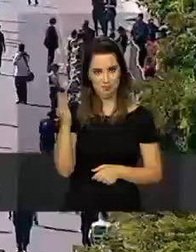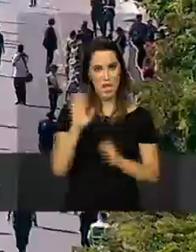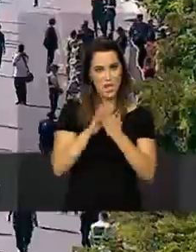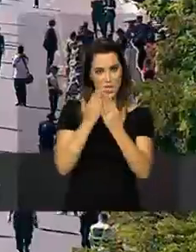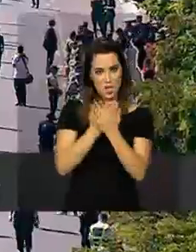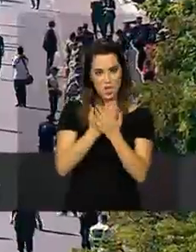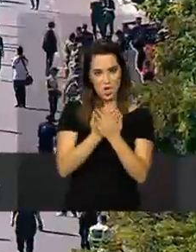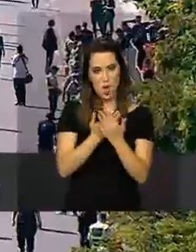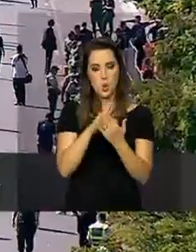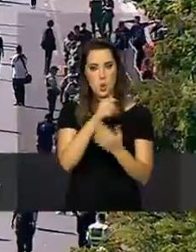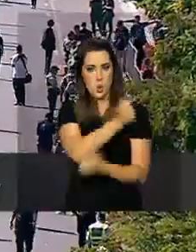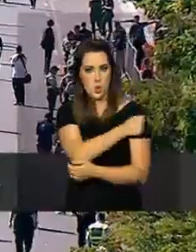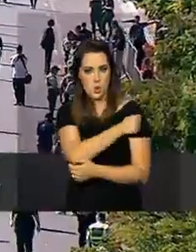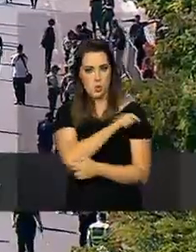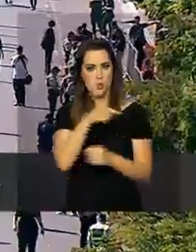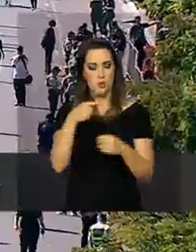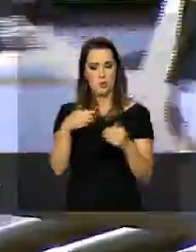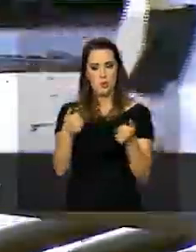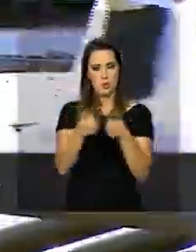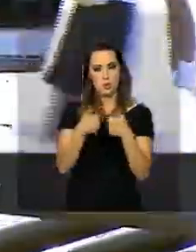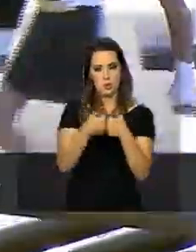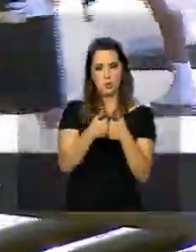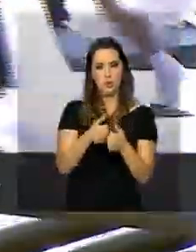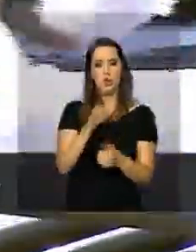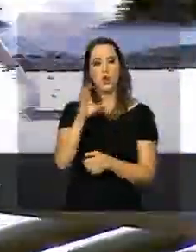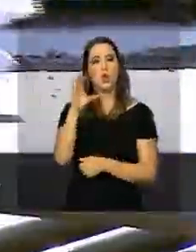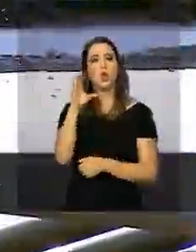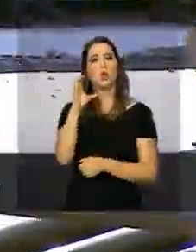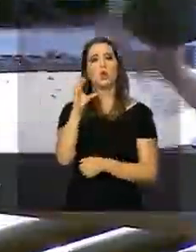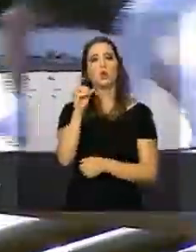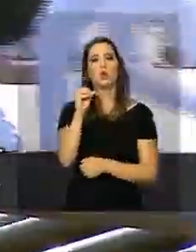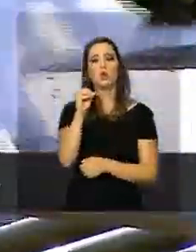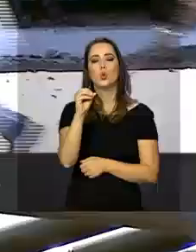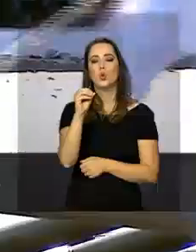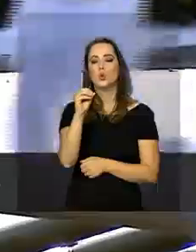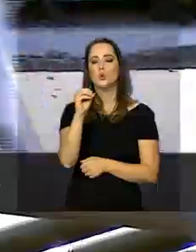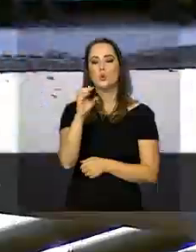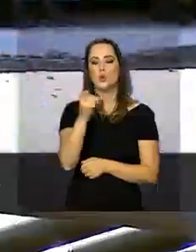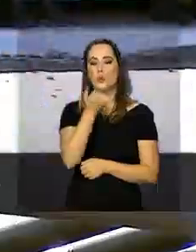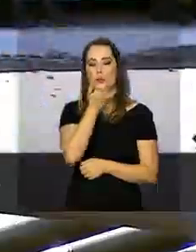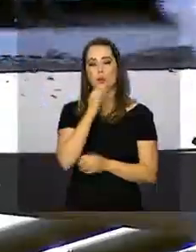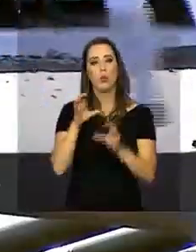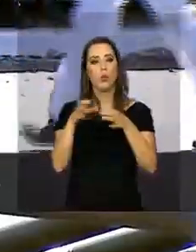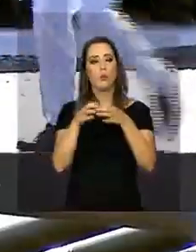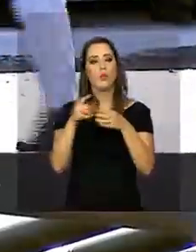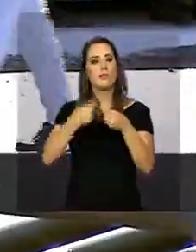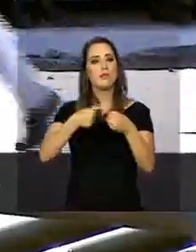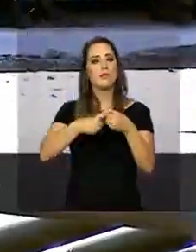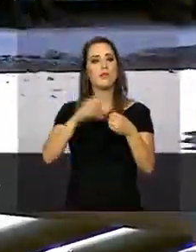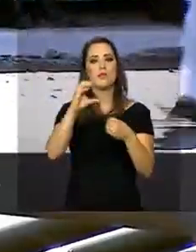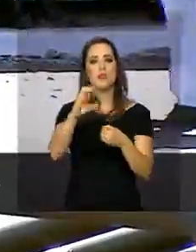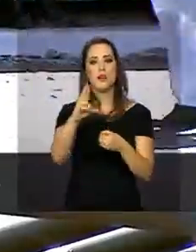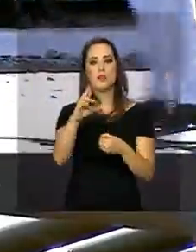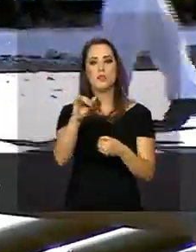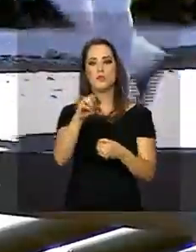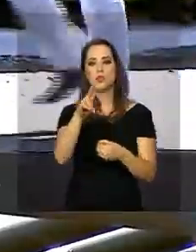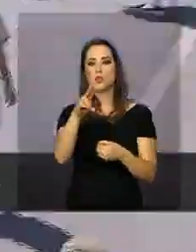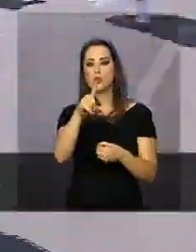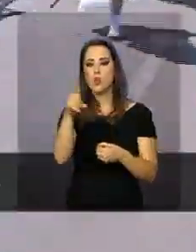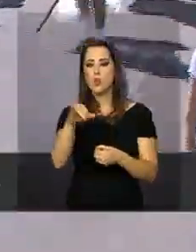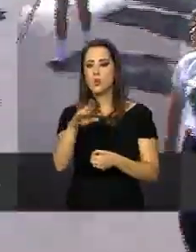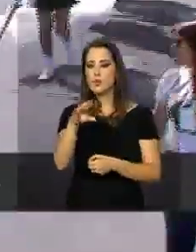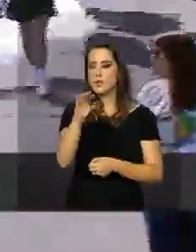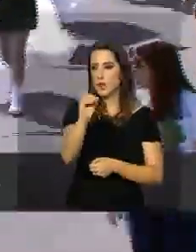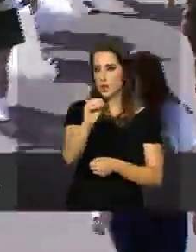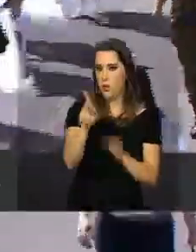São estudantes da região aqui, Coronel Demucci. Esse é do Cruzeiro, né? Sim. É aquele grupamento que passou, faz menção a